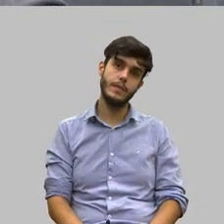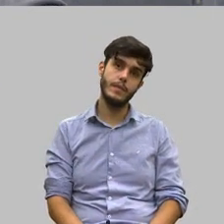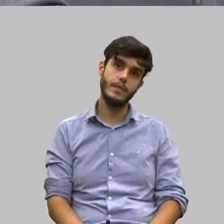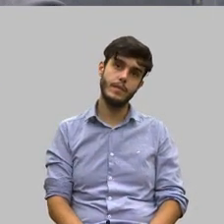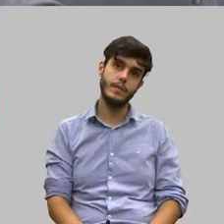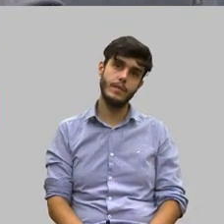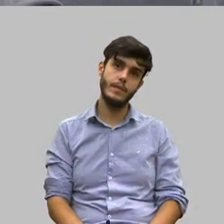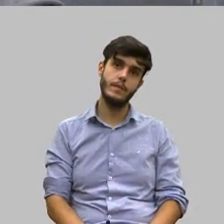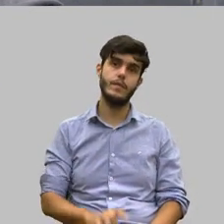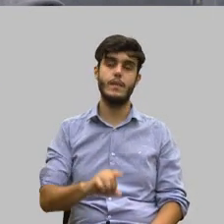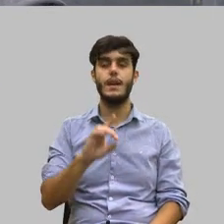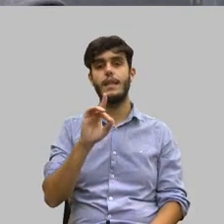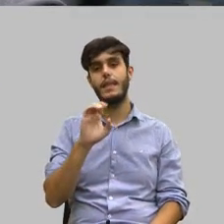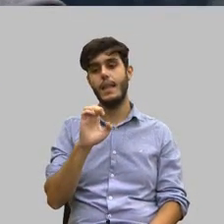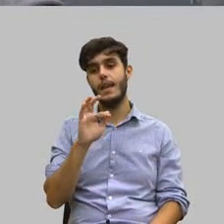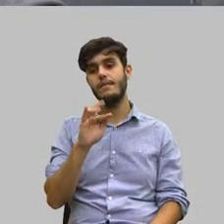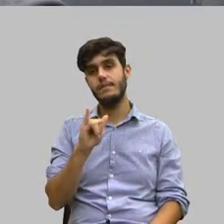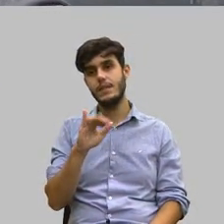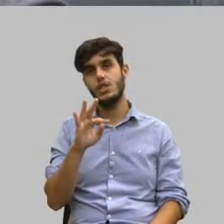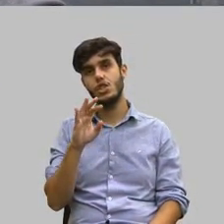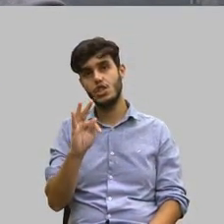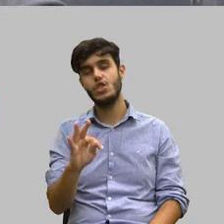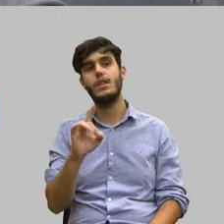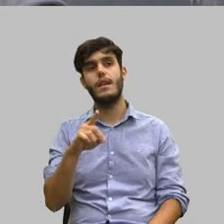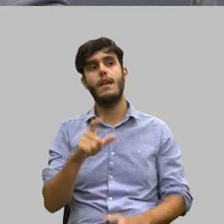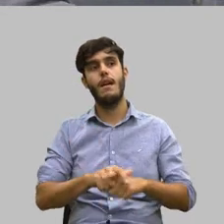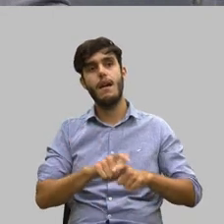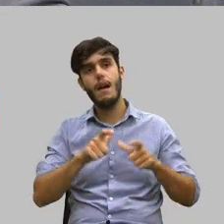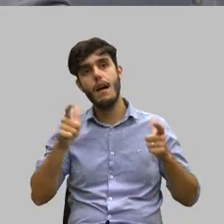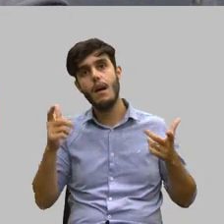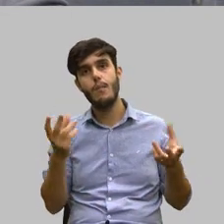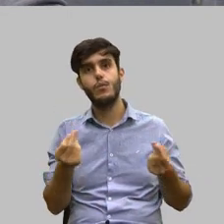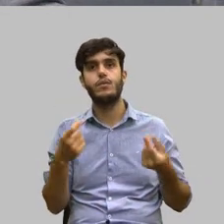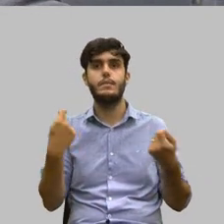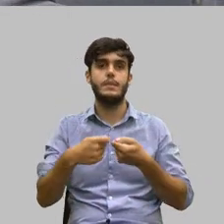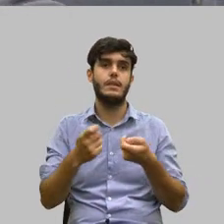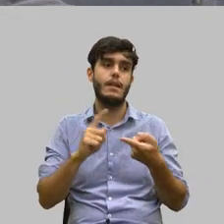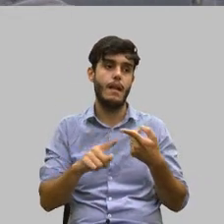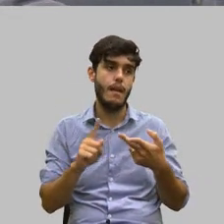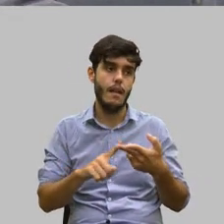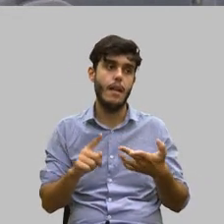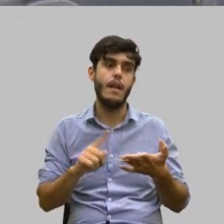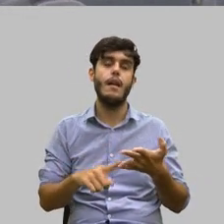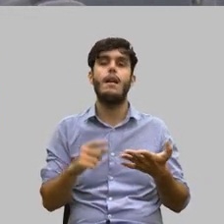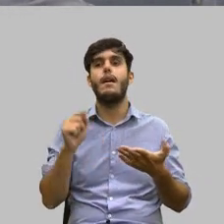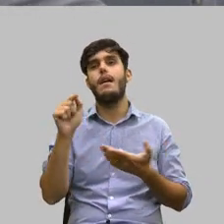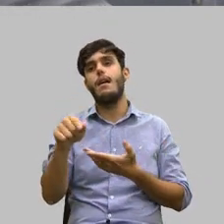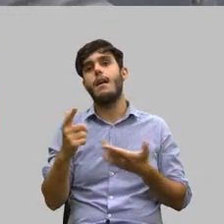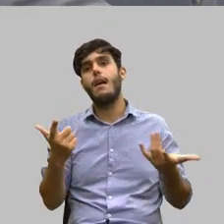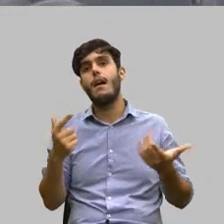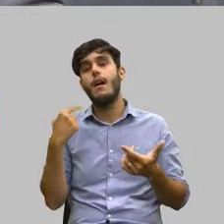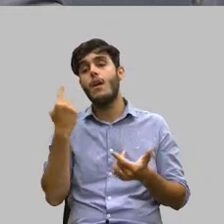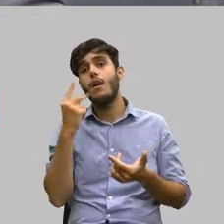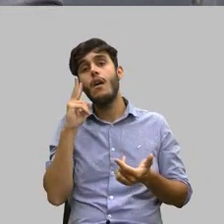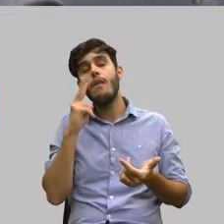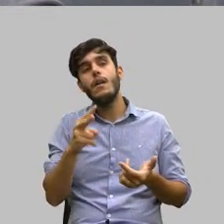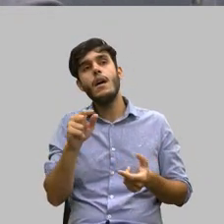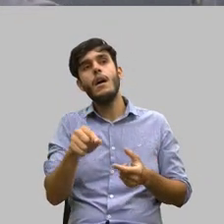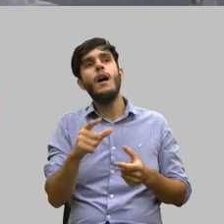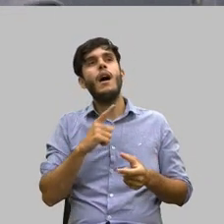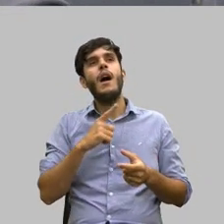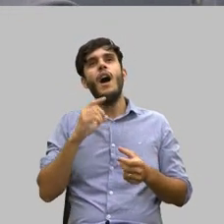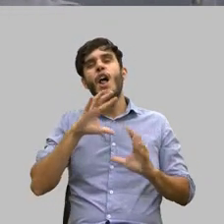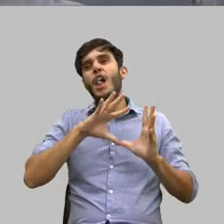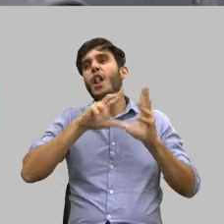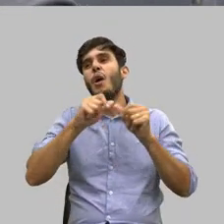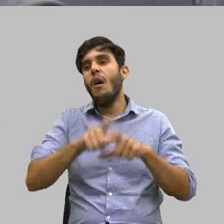o déficit é muito grande né e há uma necessidade enorme de cobrir porque se a gente vê o todo é uma coisa né